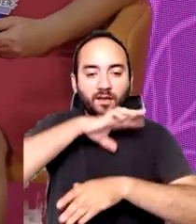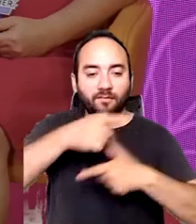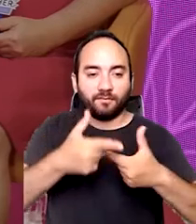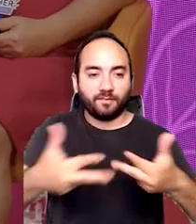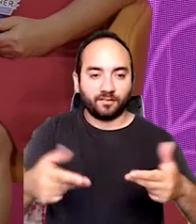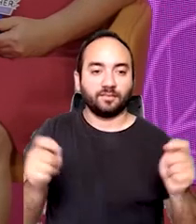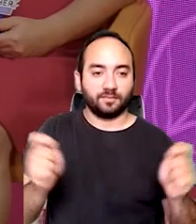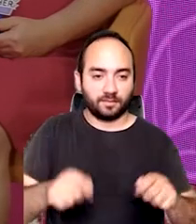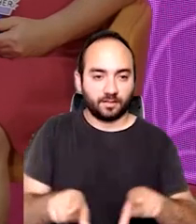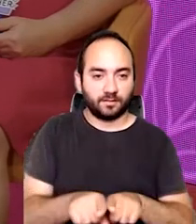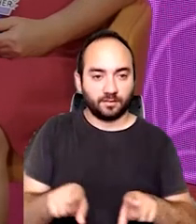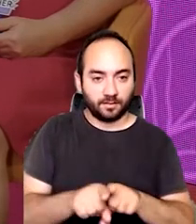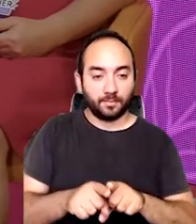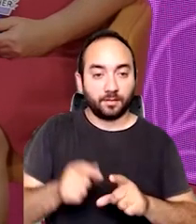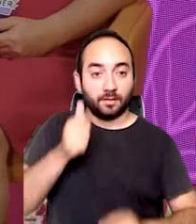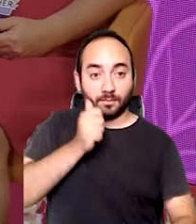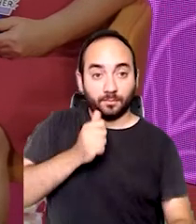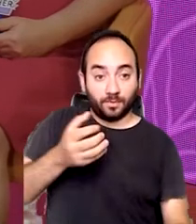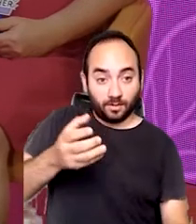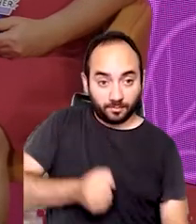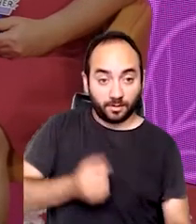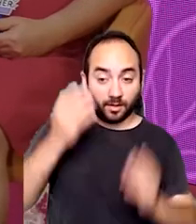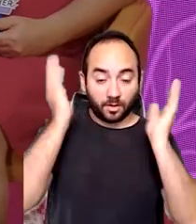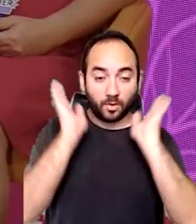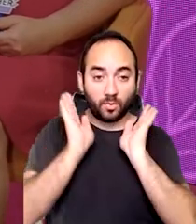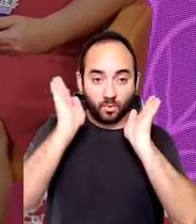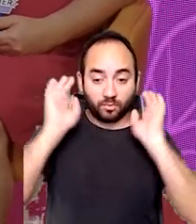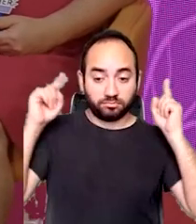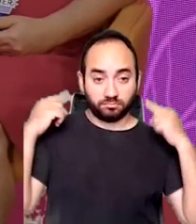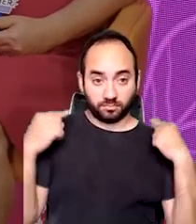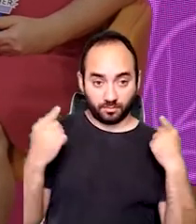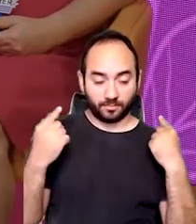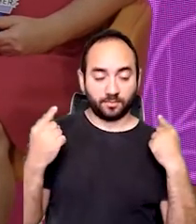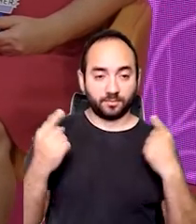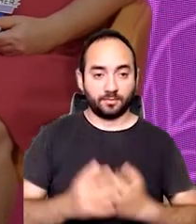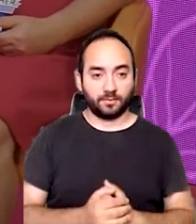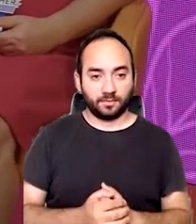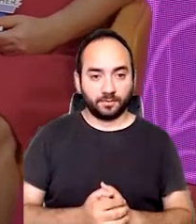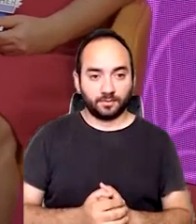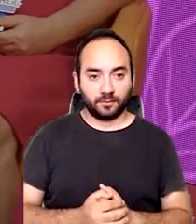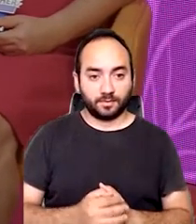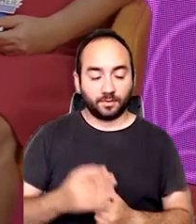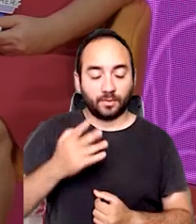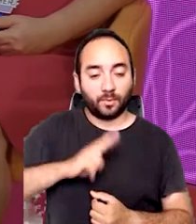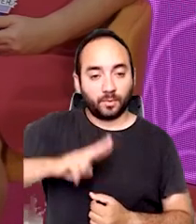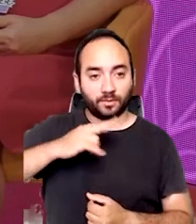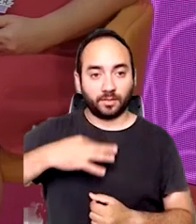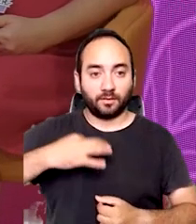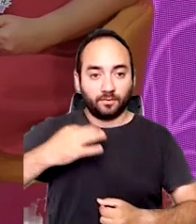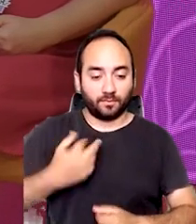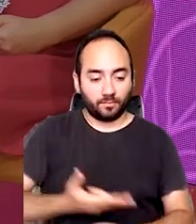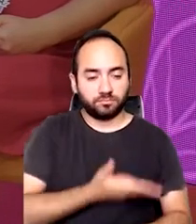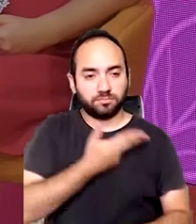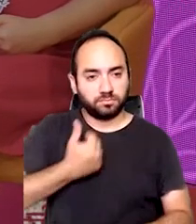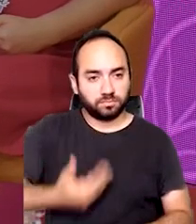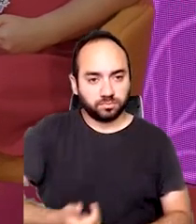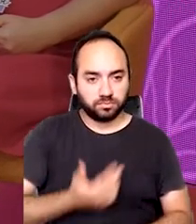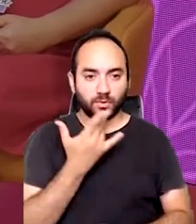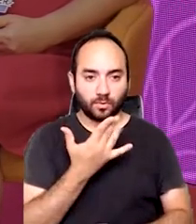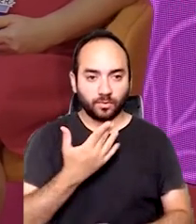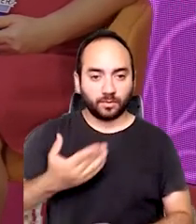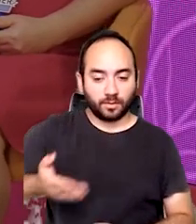da marm Pets Eu sou uma mulher branca cabelos curtos cacheados e estou usando uma blusa